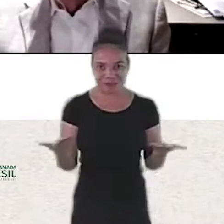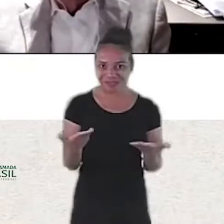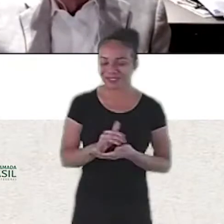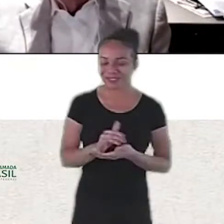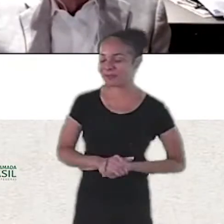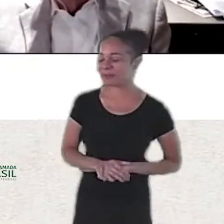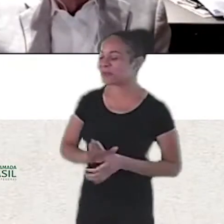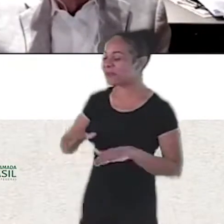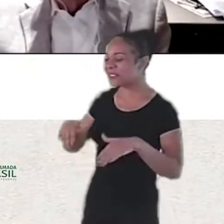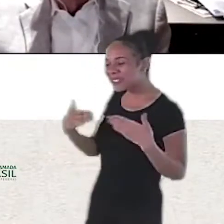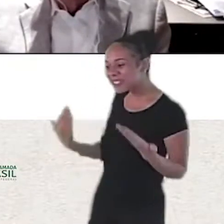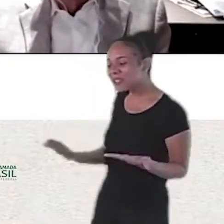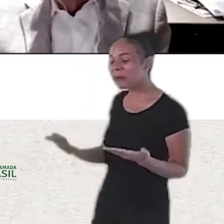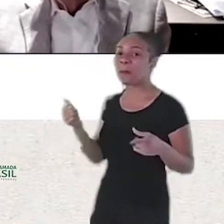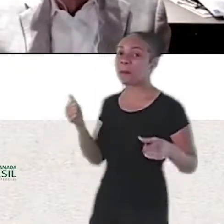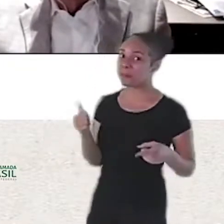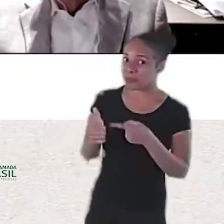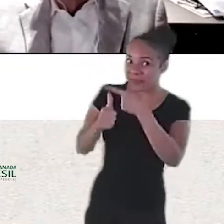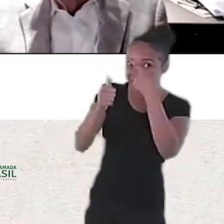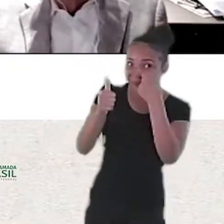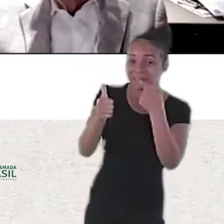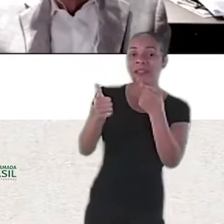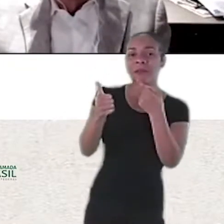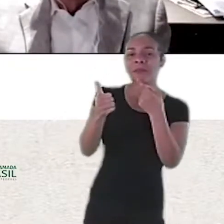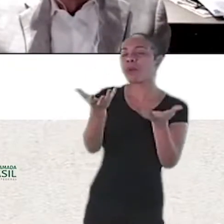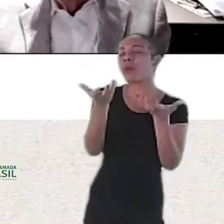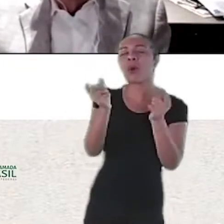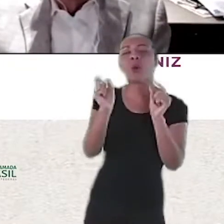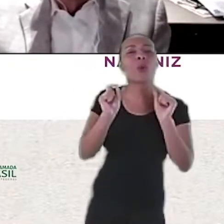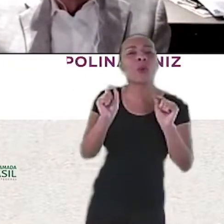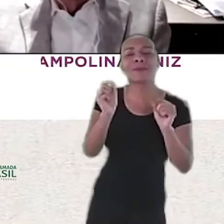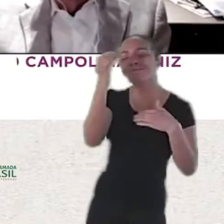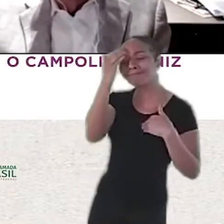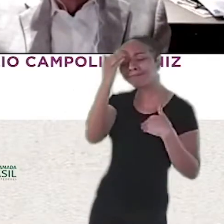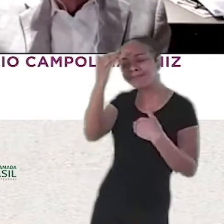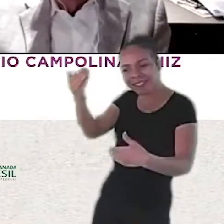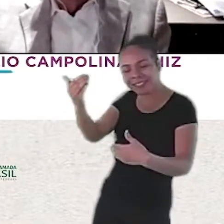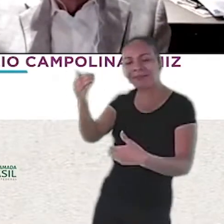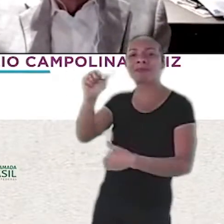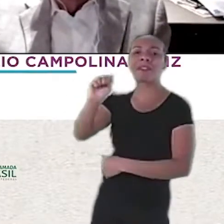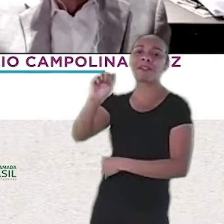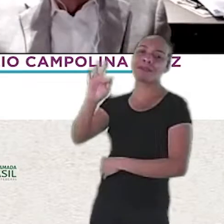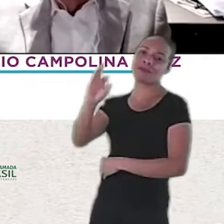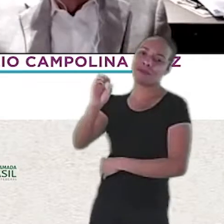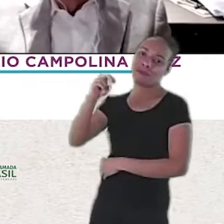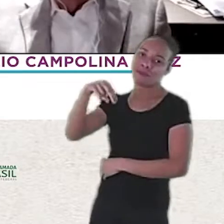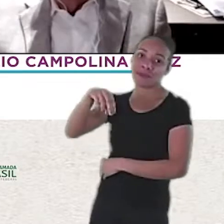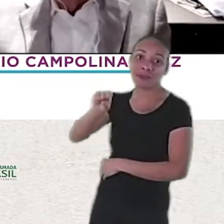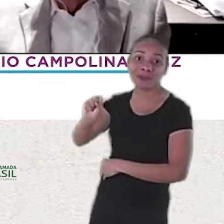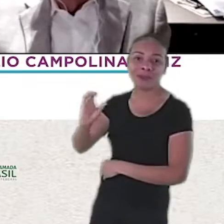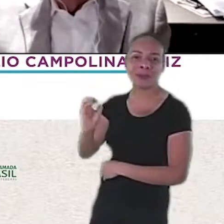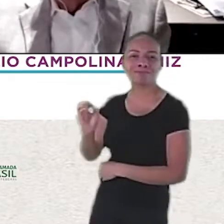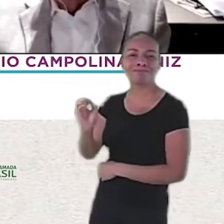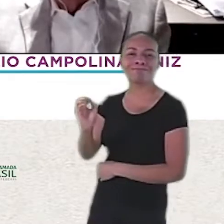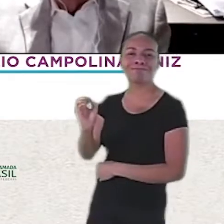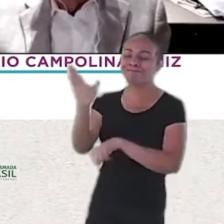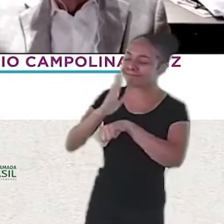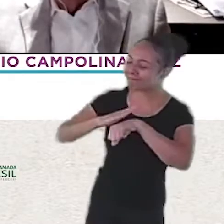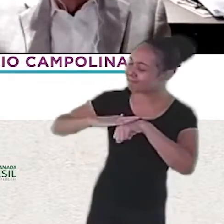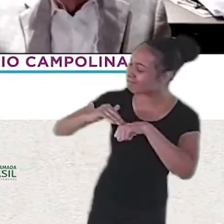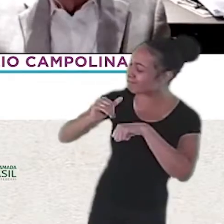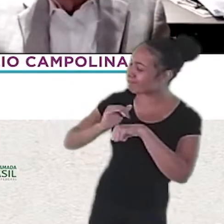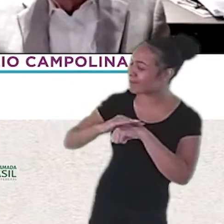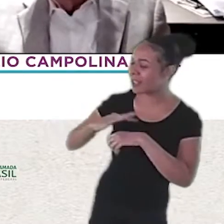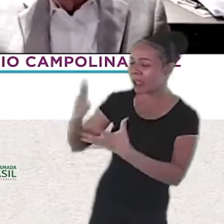primeiro lugar, eu quero agradecer a Afonso Borges. O psiquiatra e psicanalista Francisco